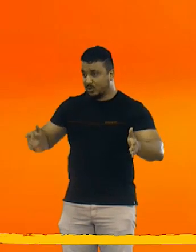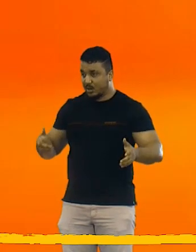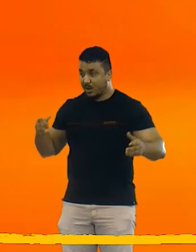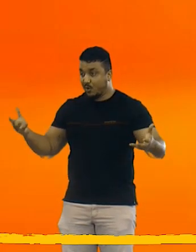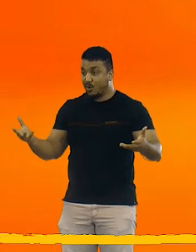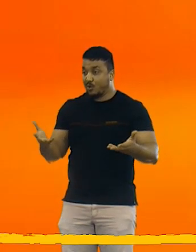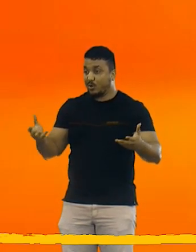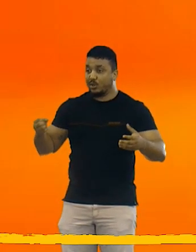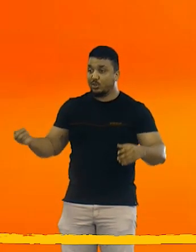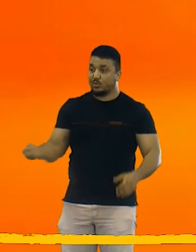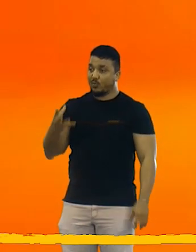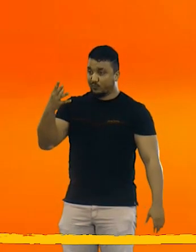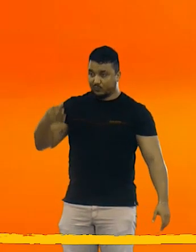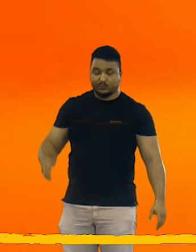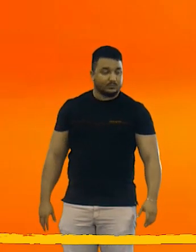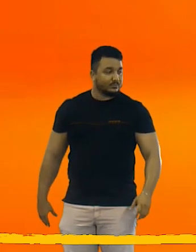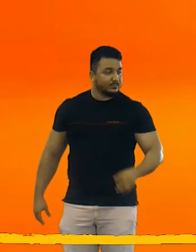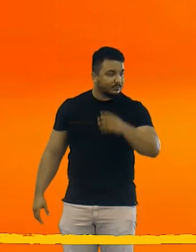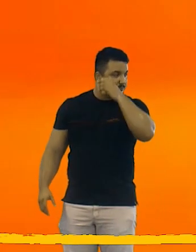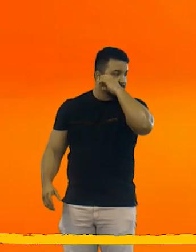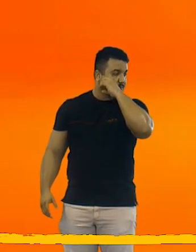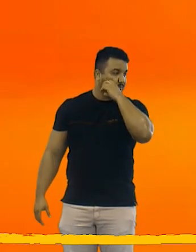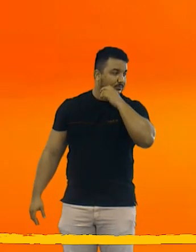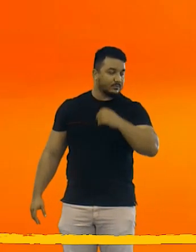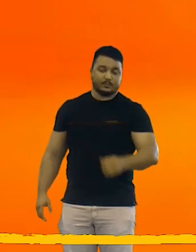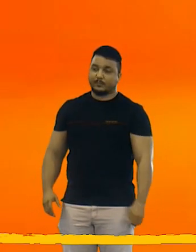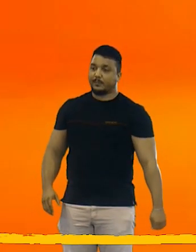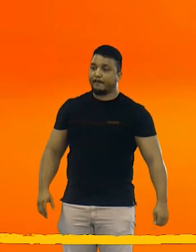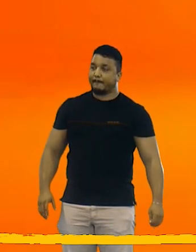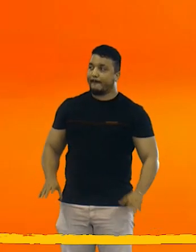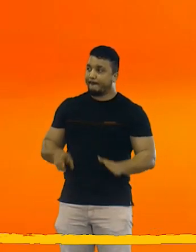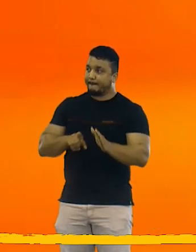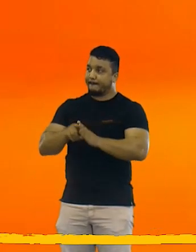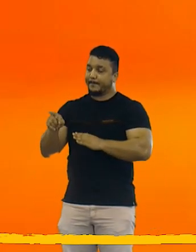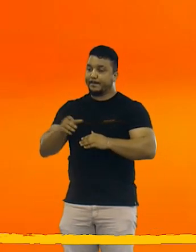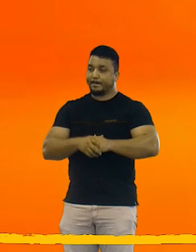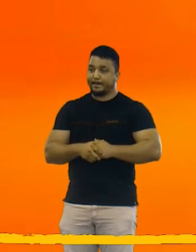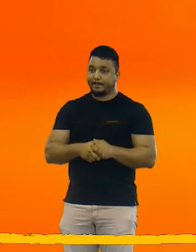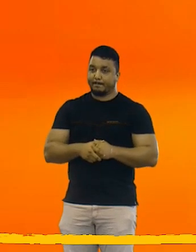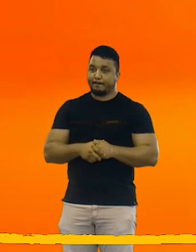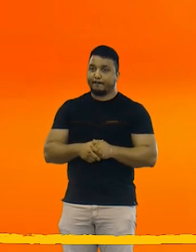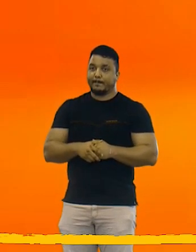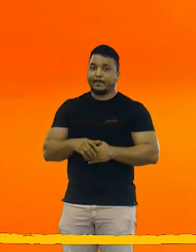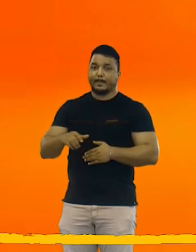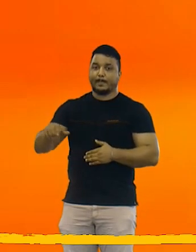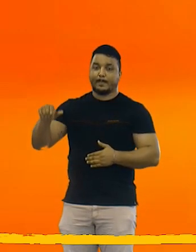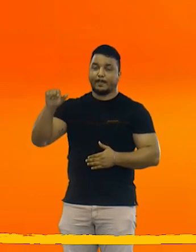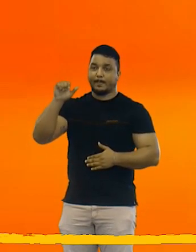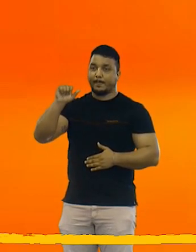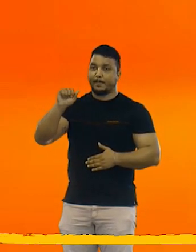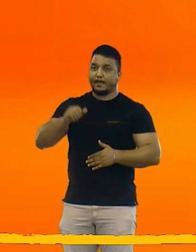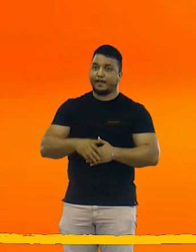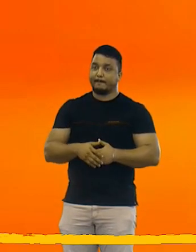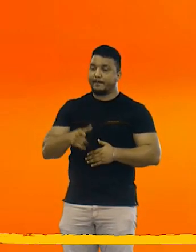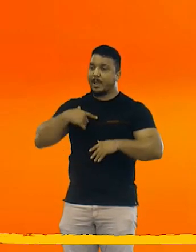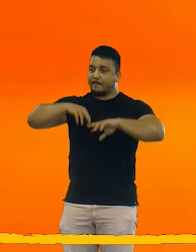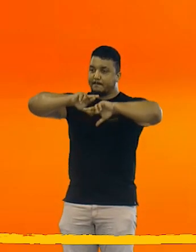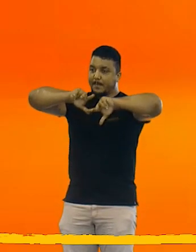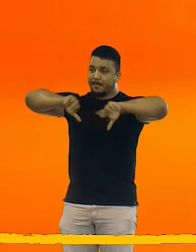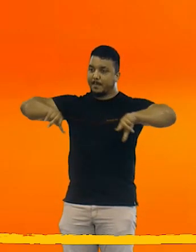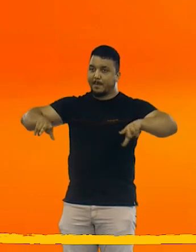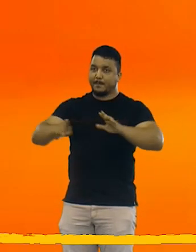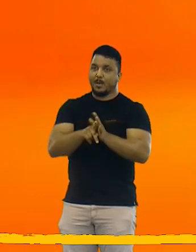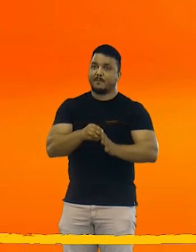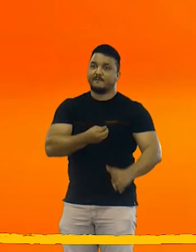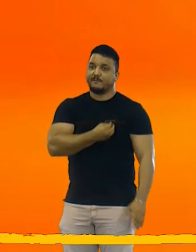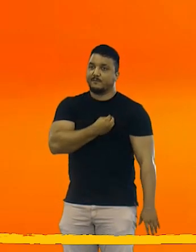é que o suporte ele vai direcionar a vocês avaliarem. Aí ele fala o seguinte, ó, a heterogeneidade do modo de vida